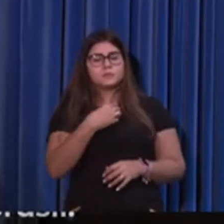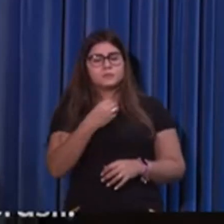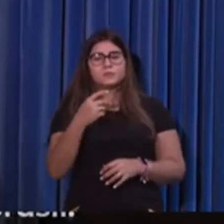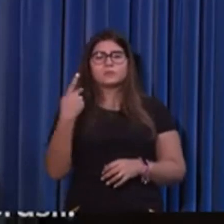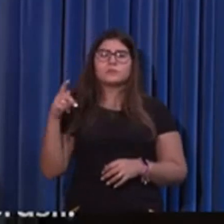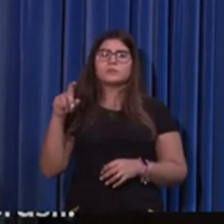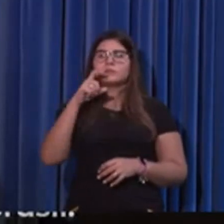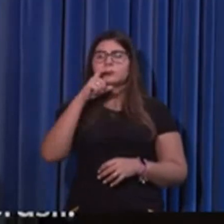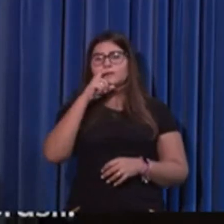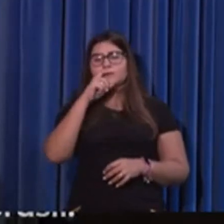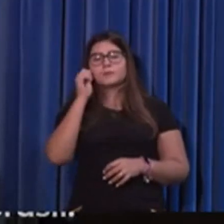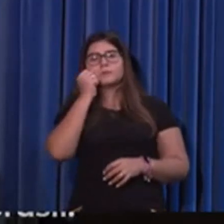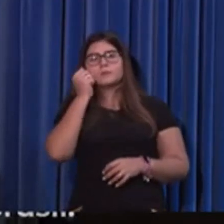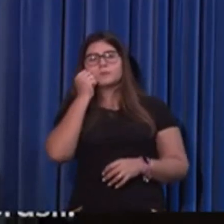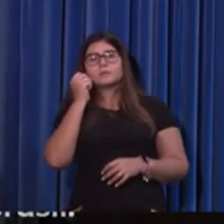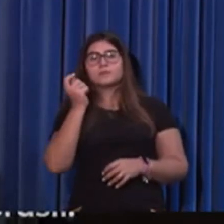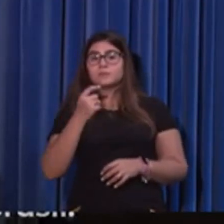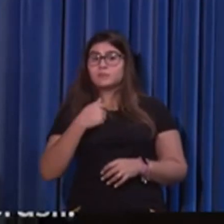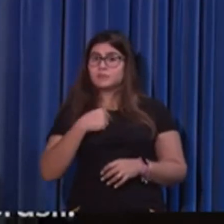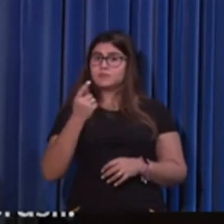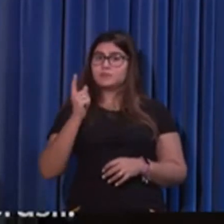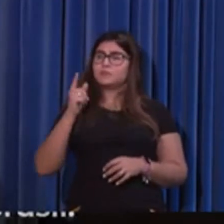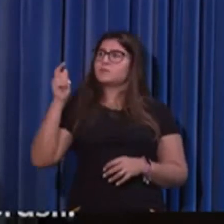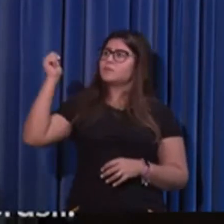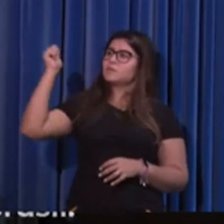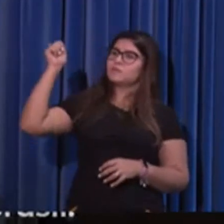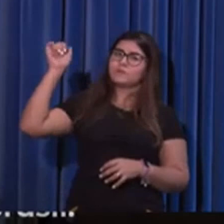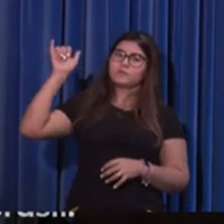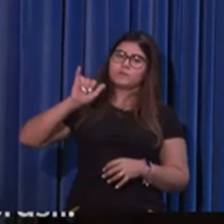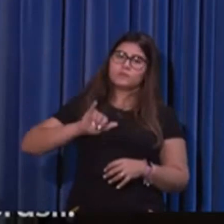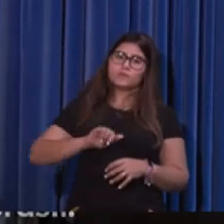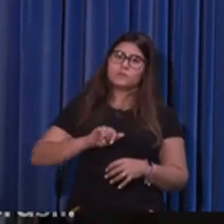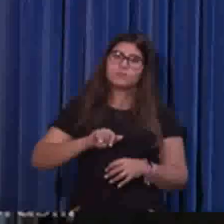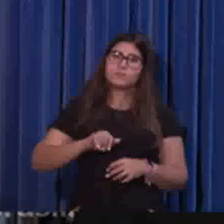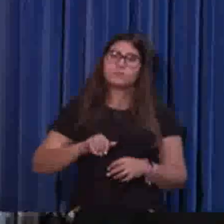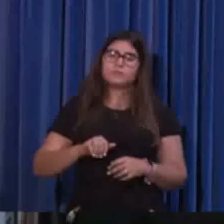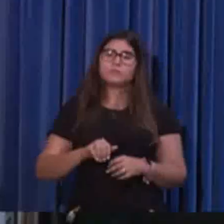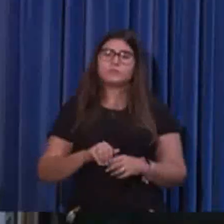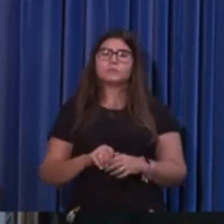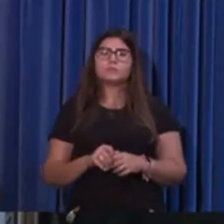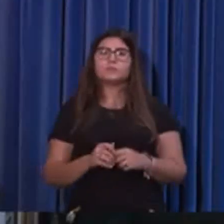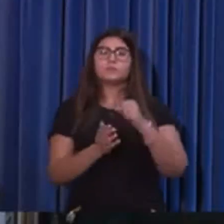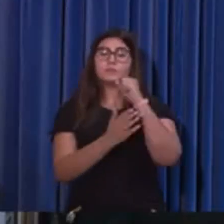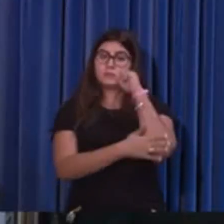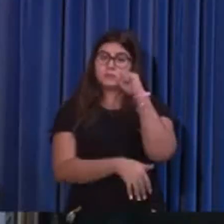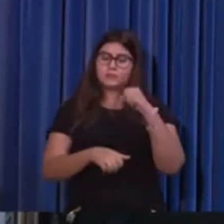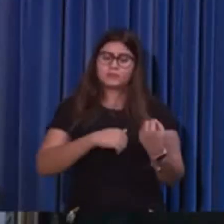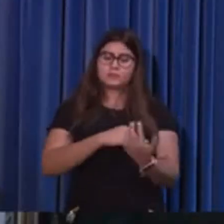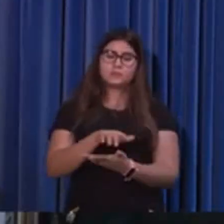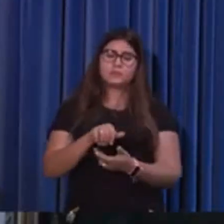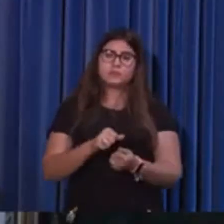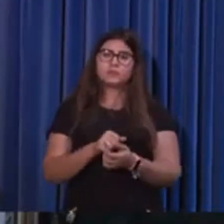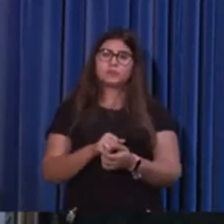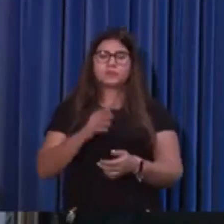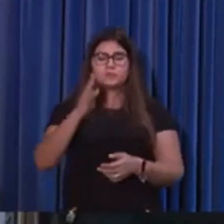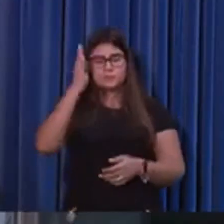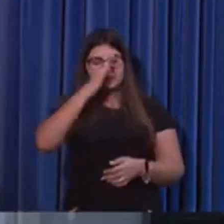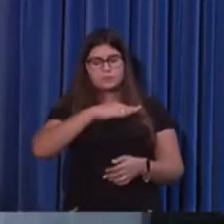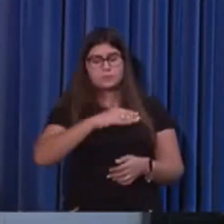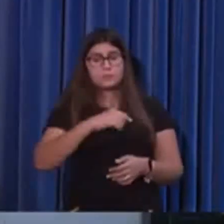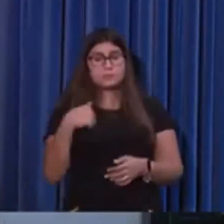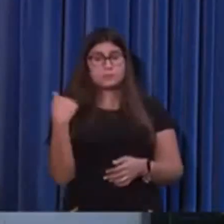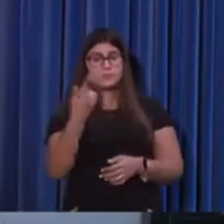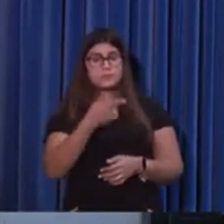que eu não venha e fira a terra com maldição. nós temos